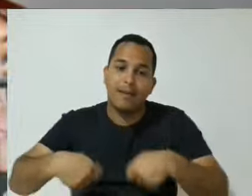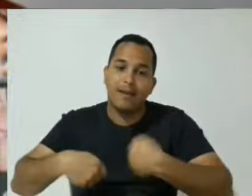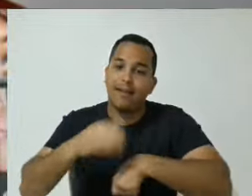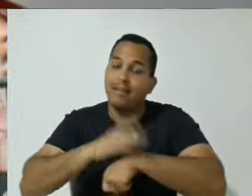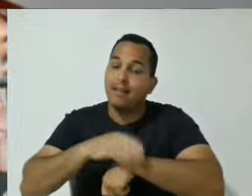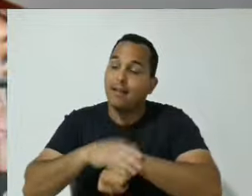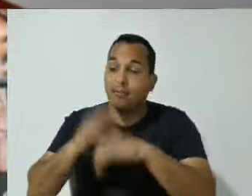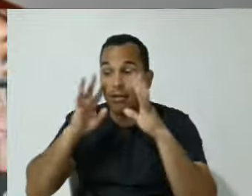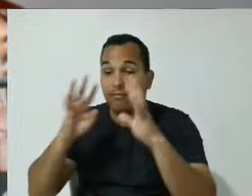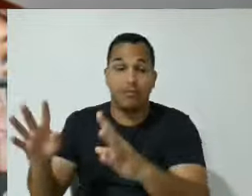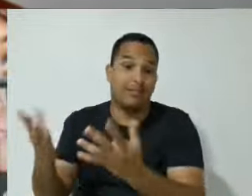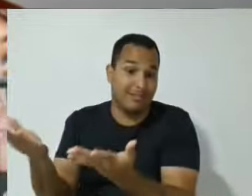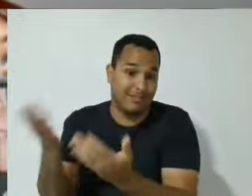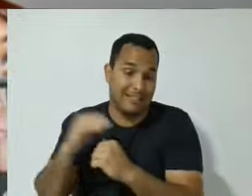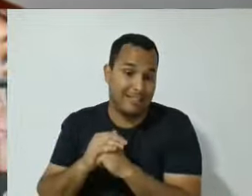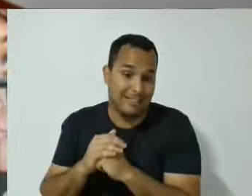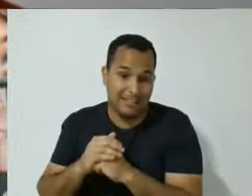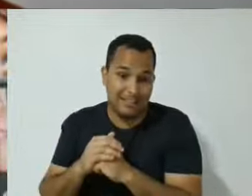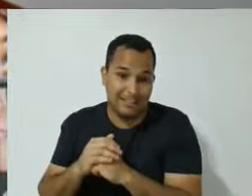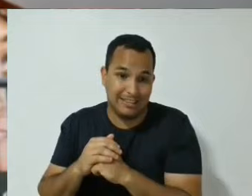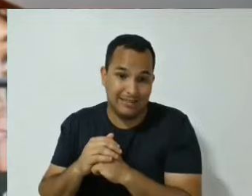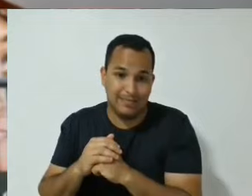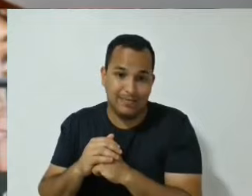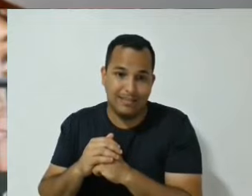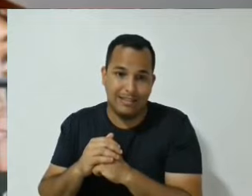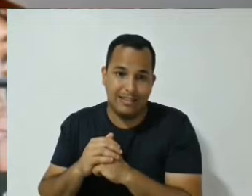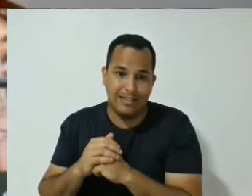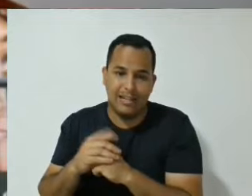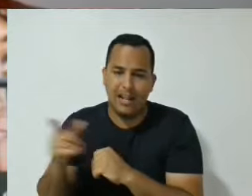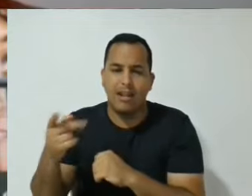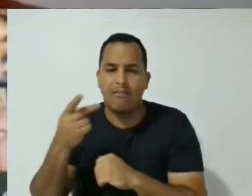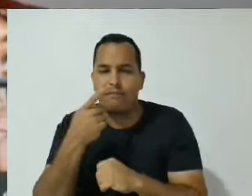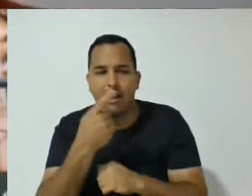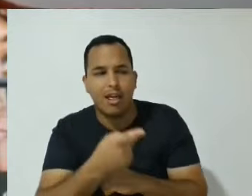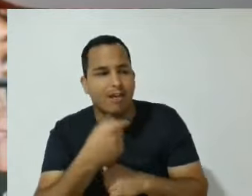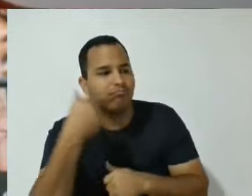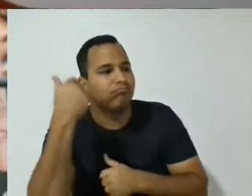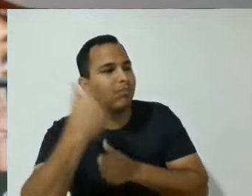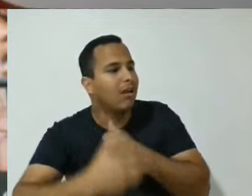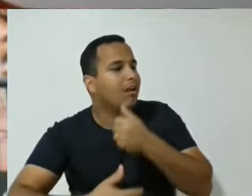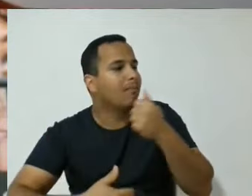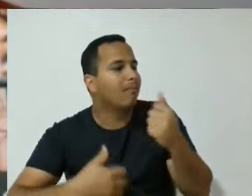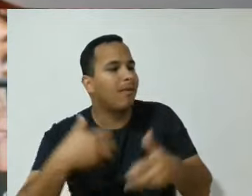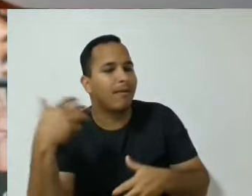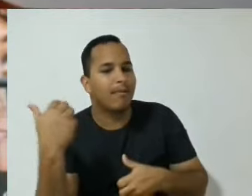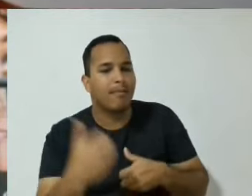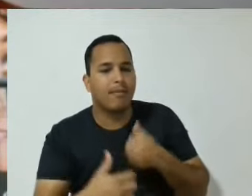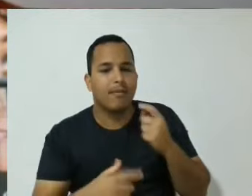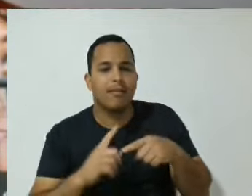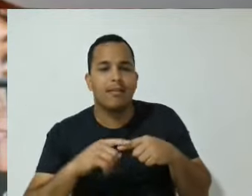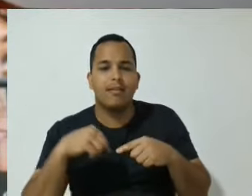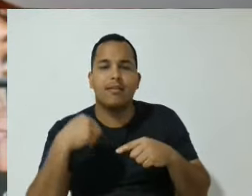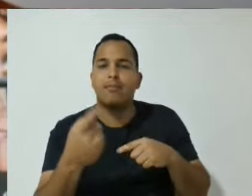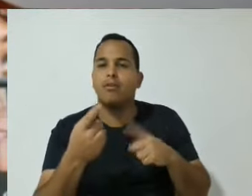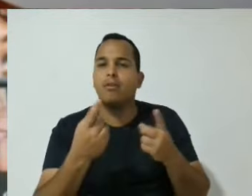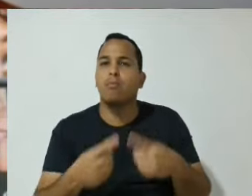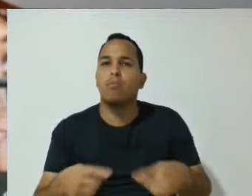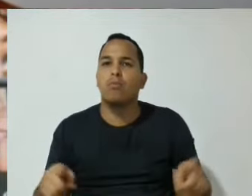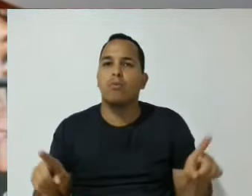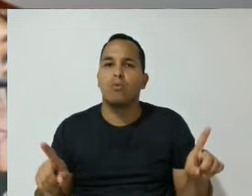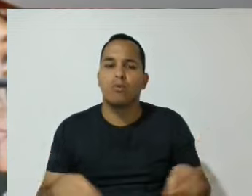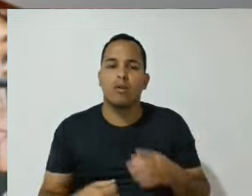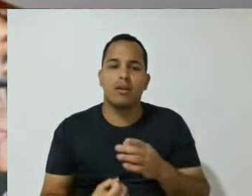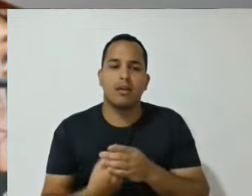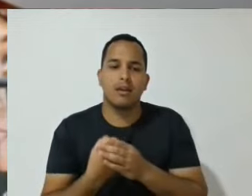escutá-las, de fato. E isso, na hora que elas faziam isso, depois criava-se uma música. Elas